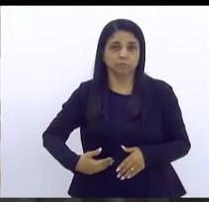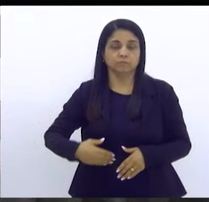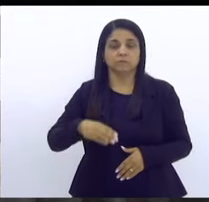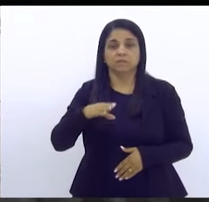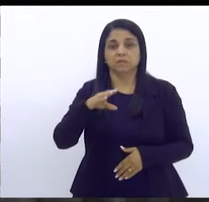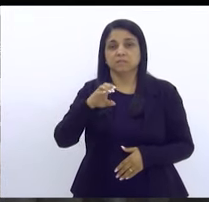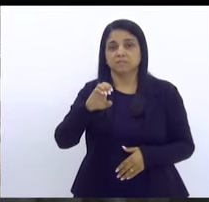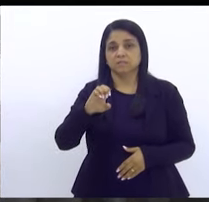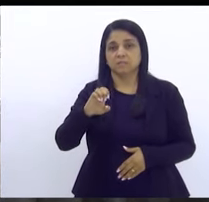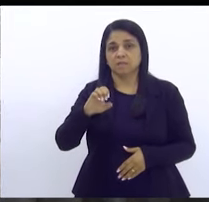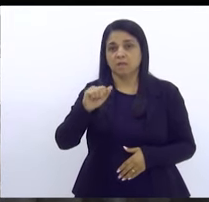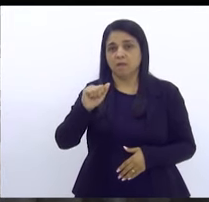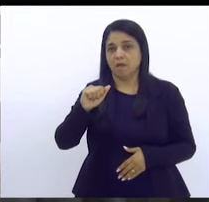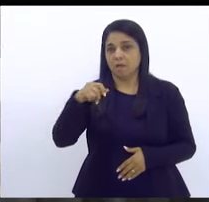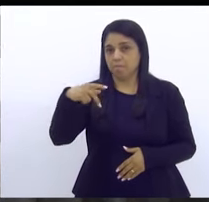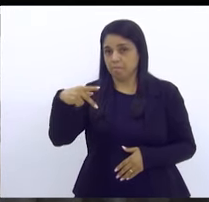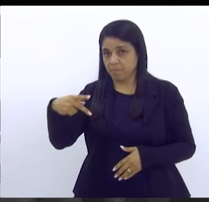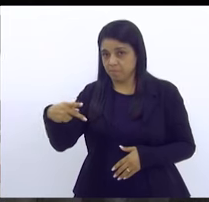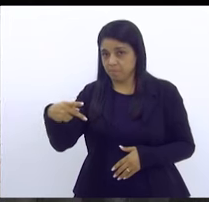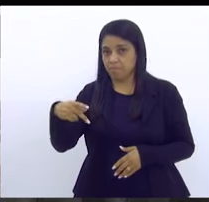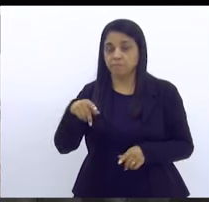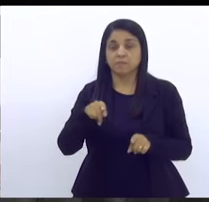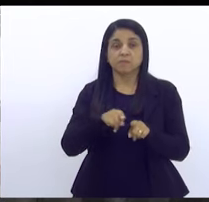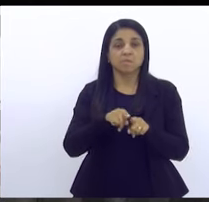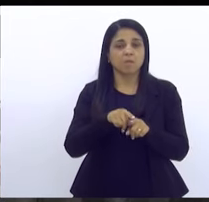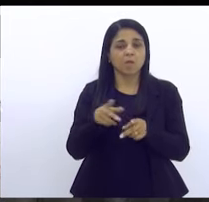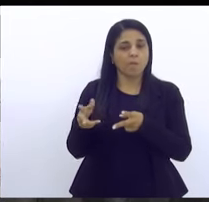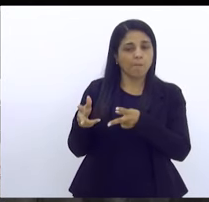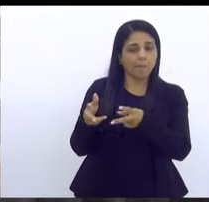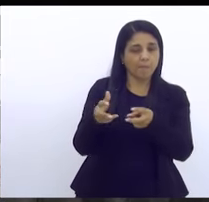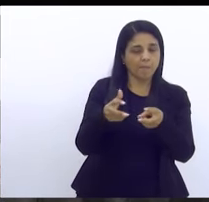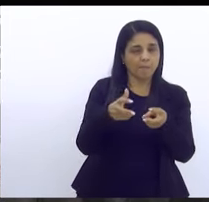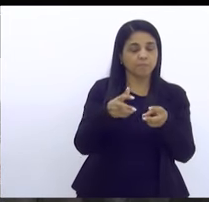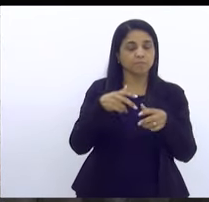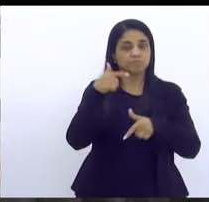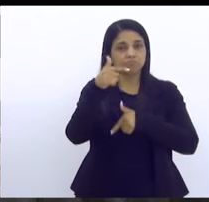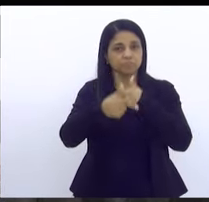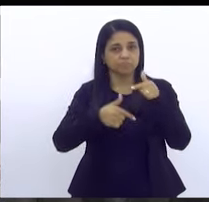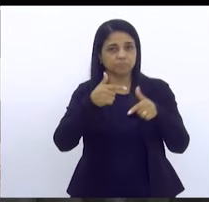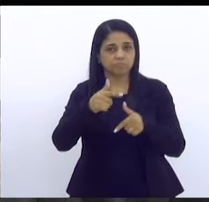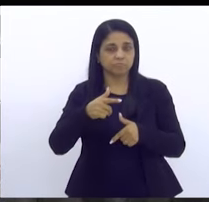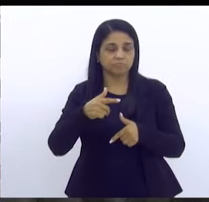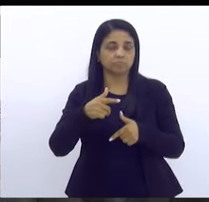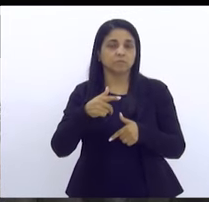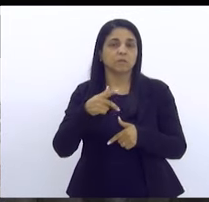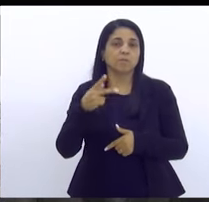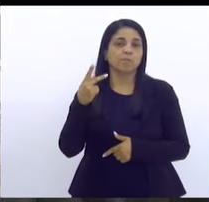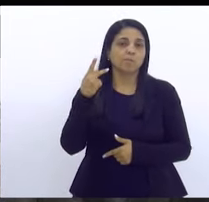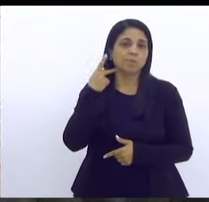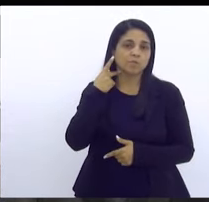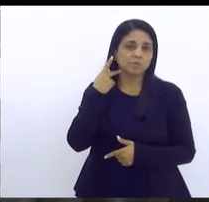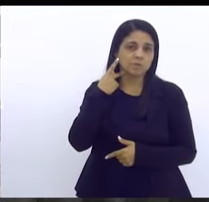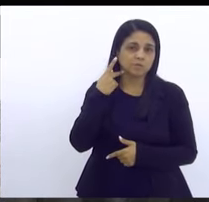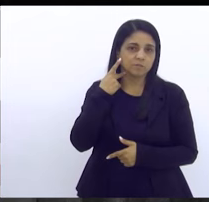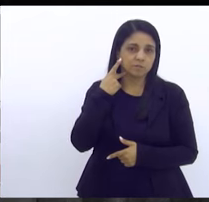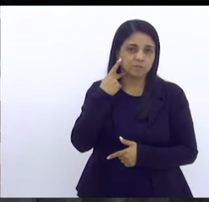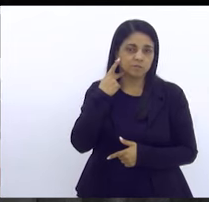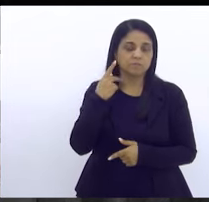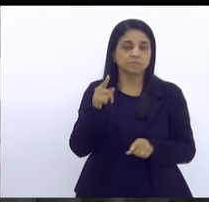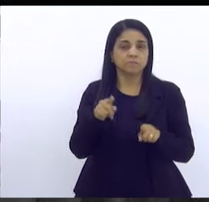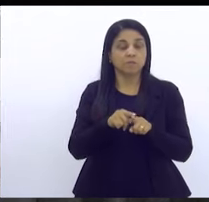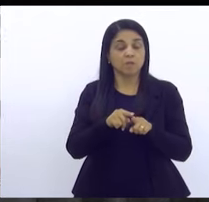SEAP. E o que nós observamos do trabalho da Procuradoria é um interesse